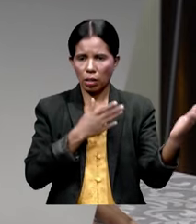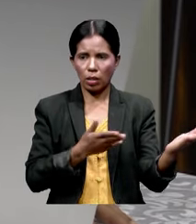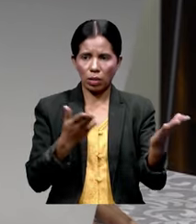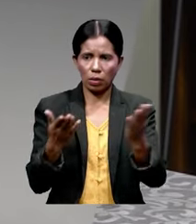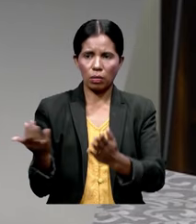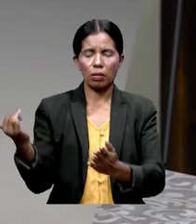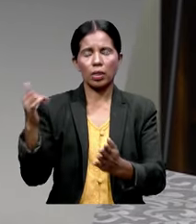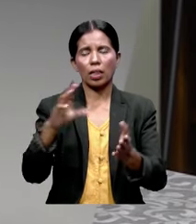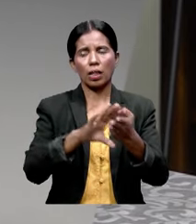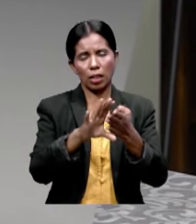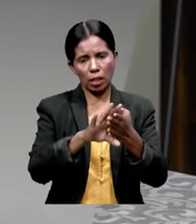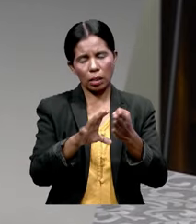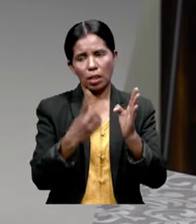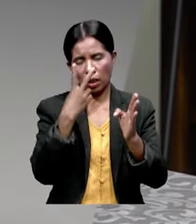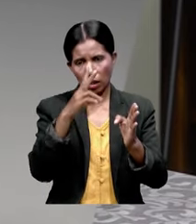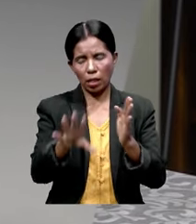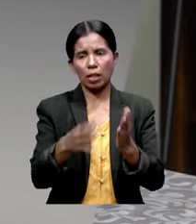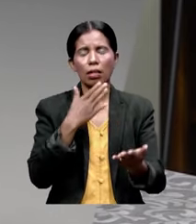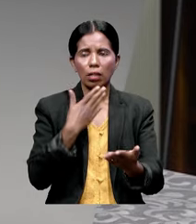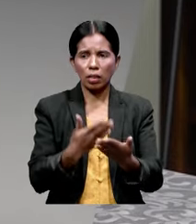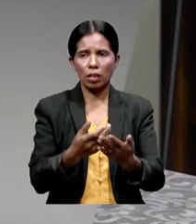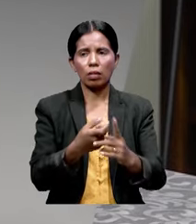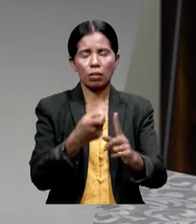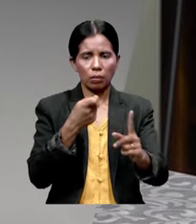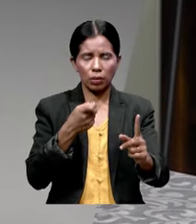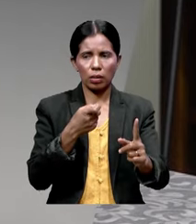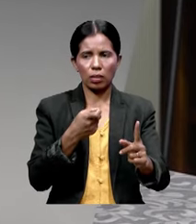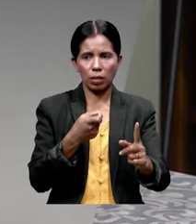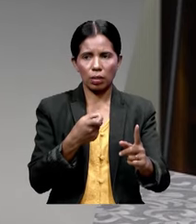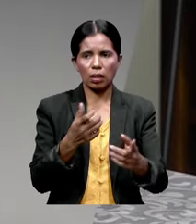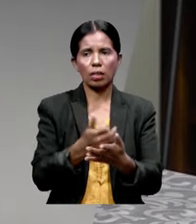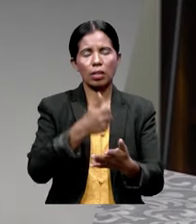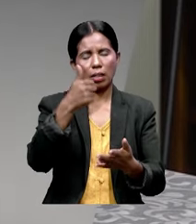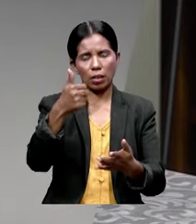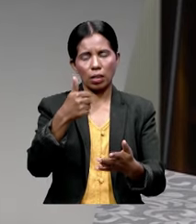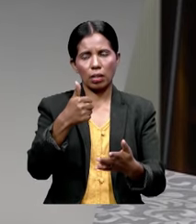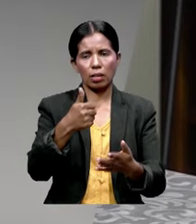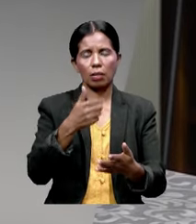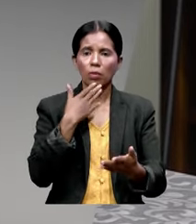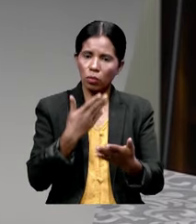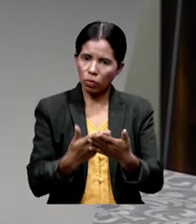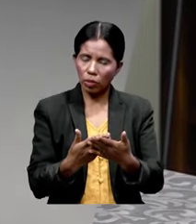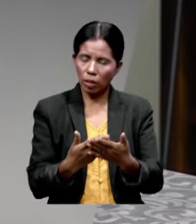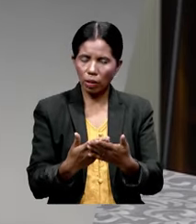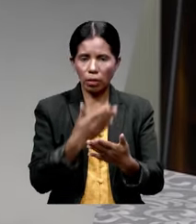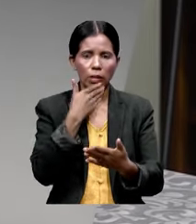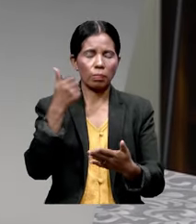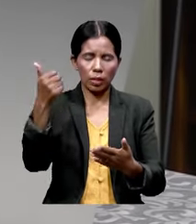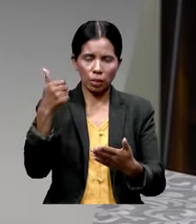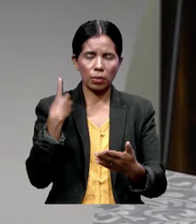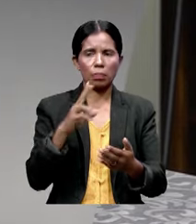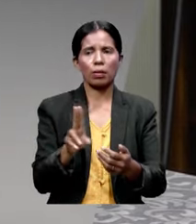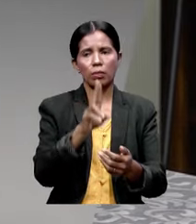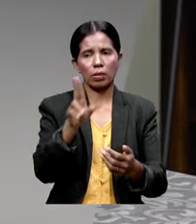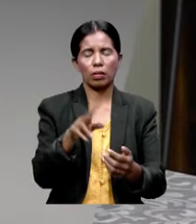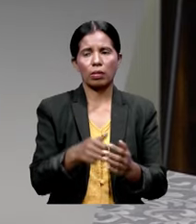ne aplikasa hare ida ne be dia ku sida ne be dia kliu ya dia kliu ne maka te bele usa liu ida hatam haruka